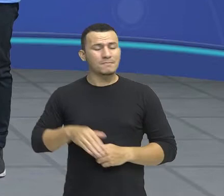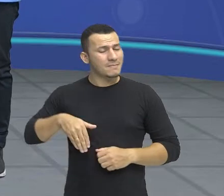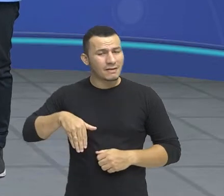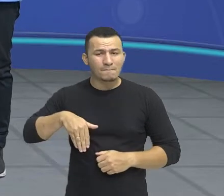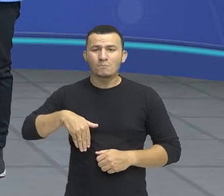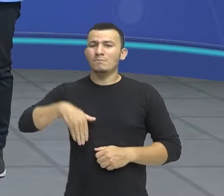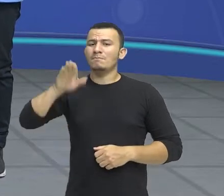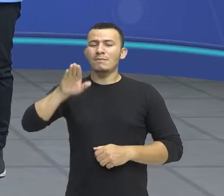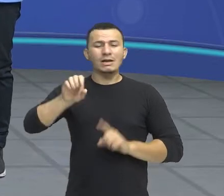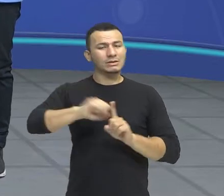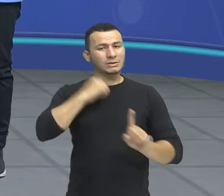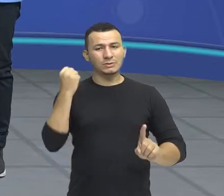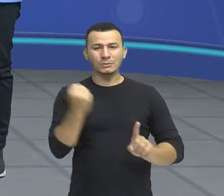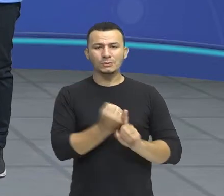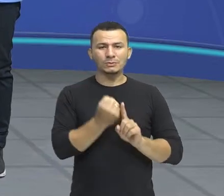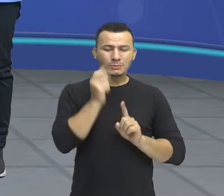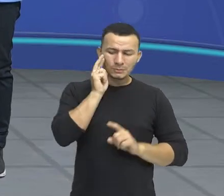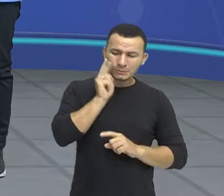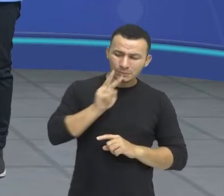mais